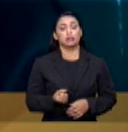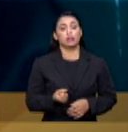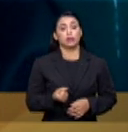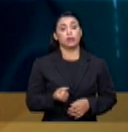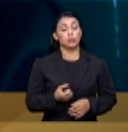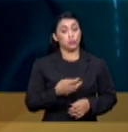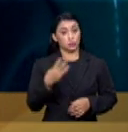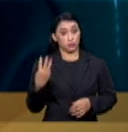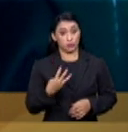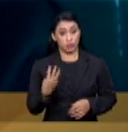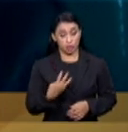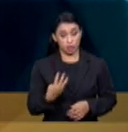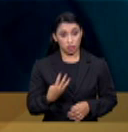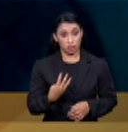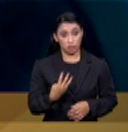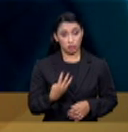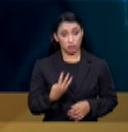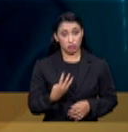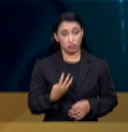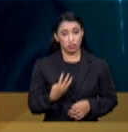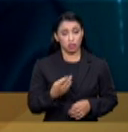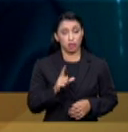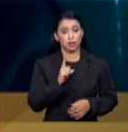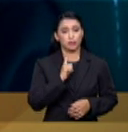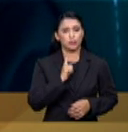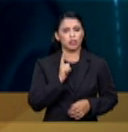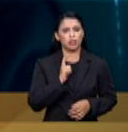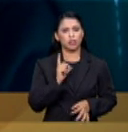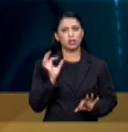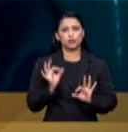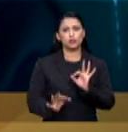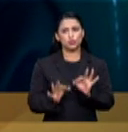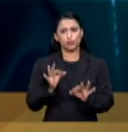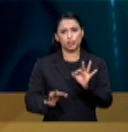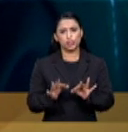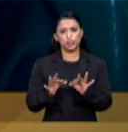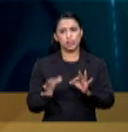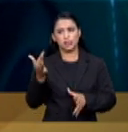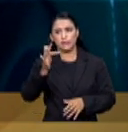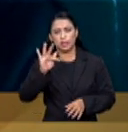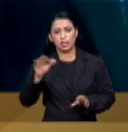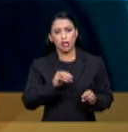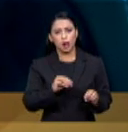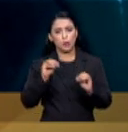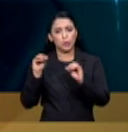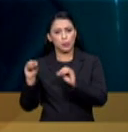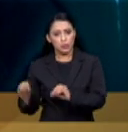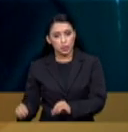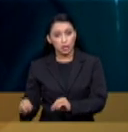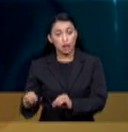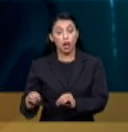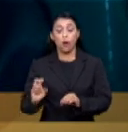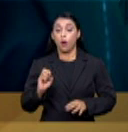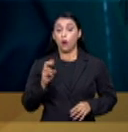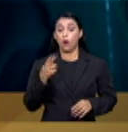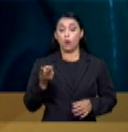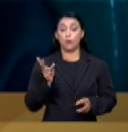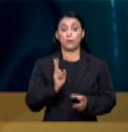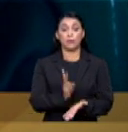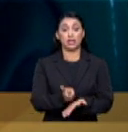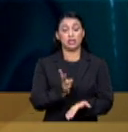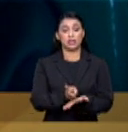terceira. Ao deslocamento para a Justiça Federal, ou deve ser preservada,